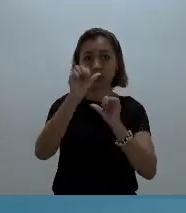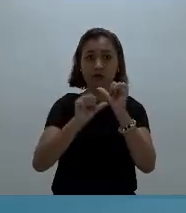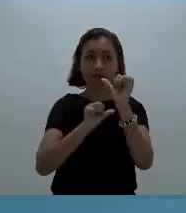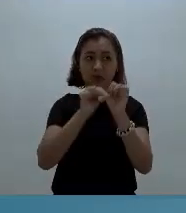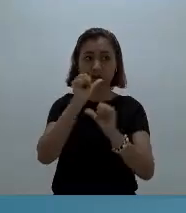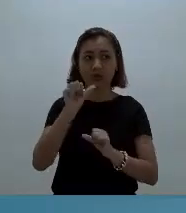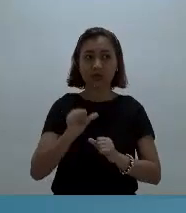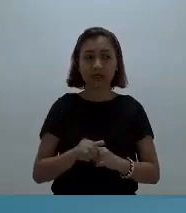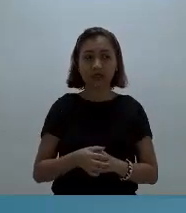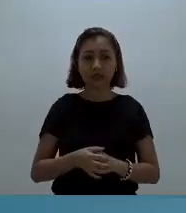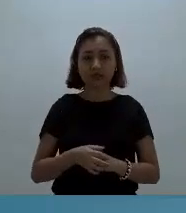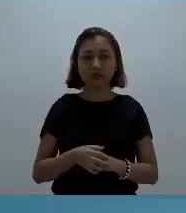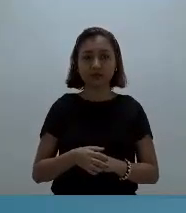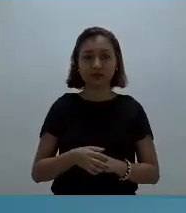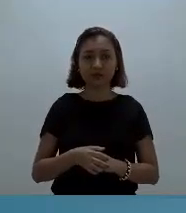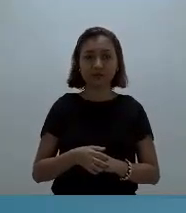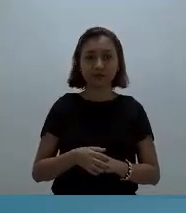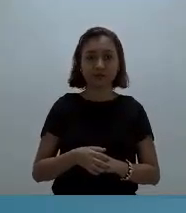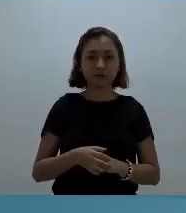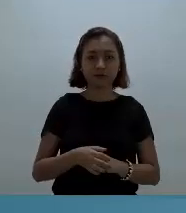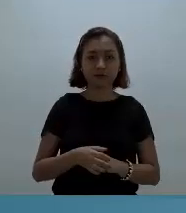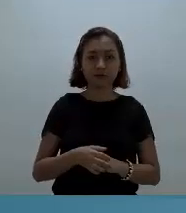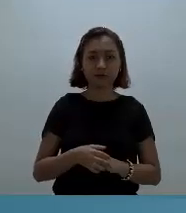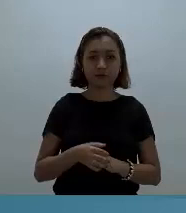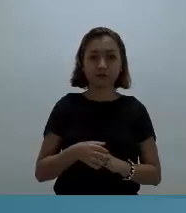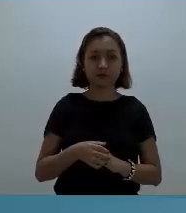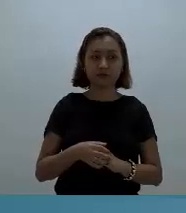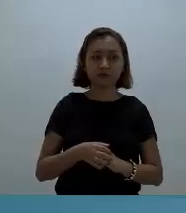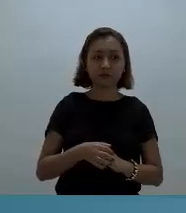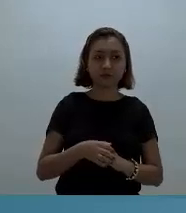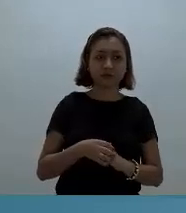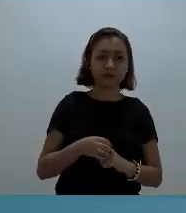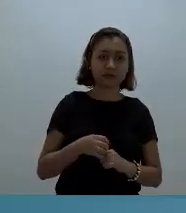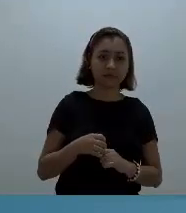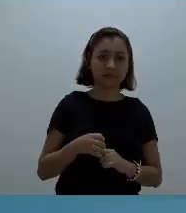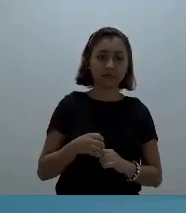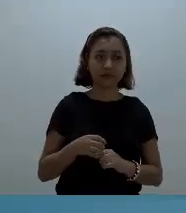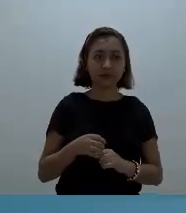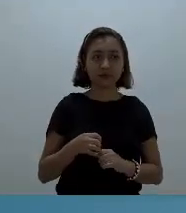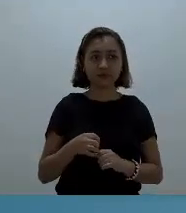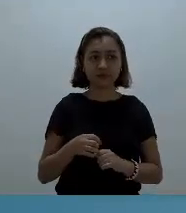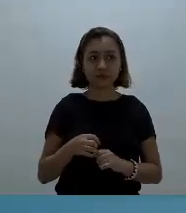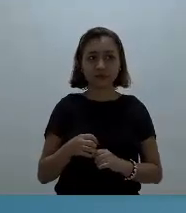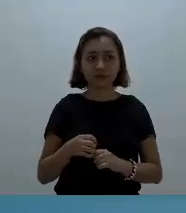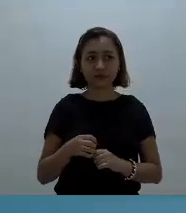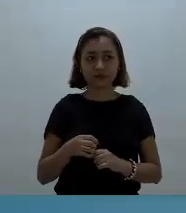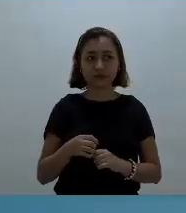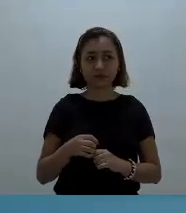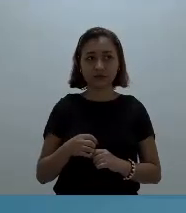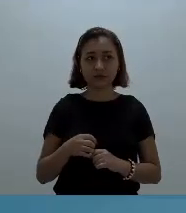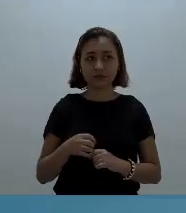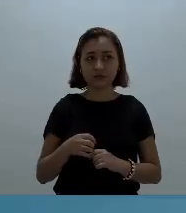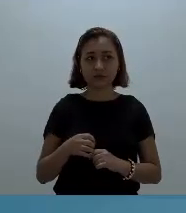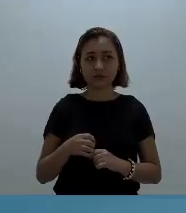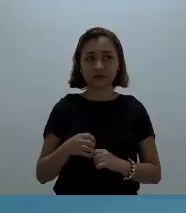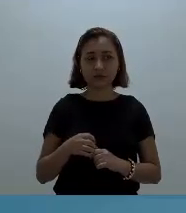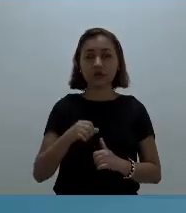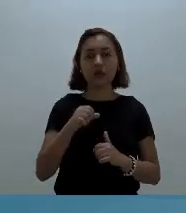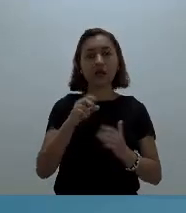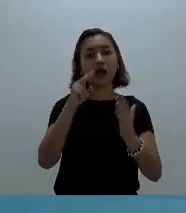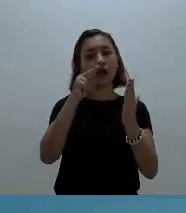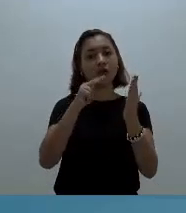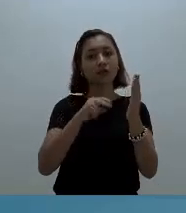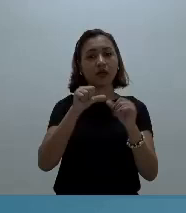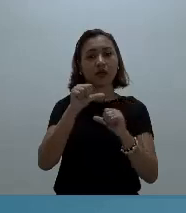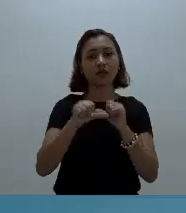regulamentos locais. E nós fizemos a proposta do dos DETA, as alterações pretendidas